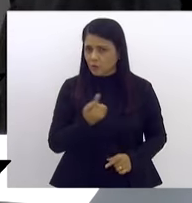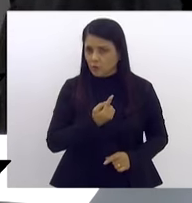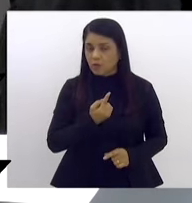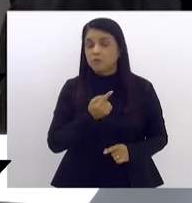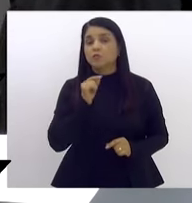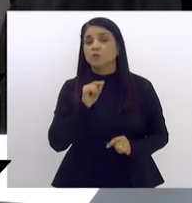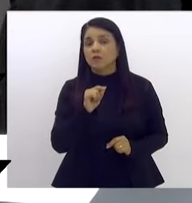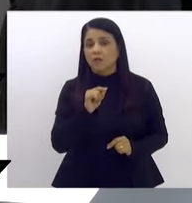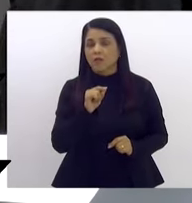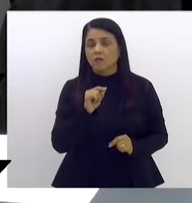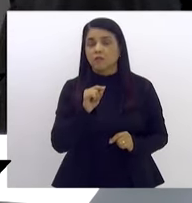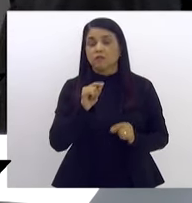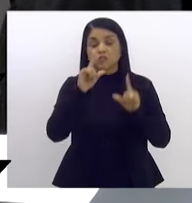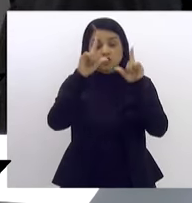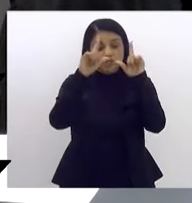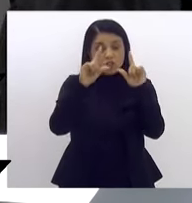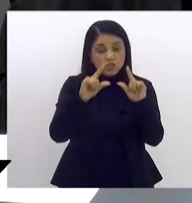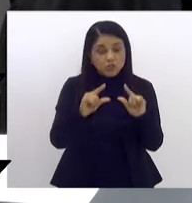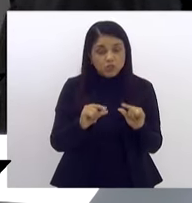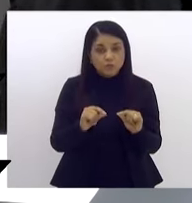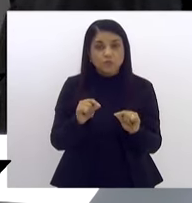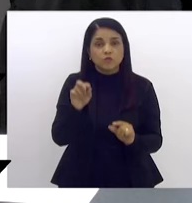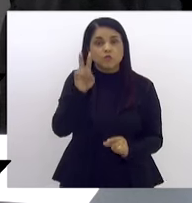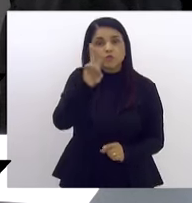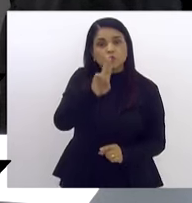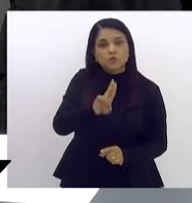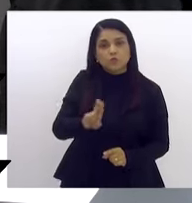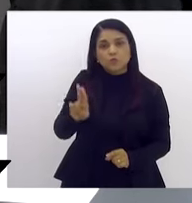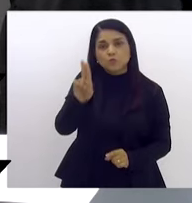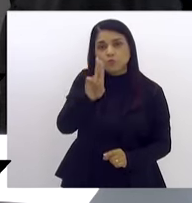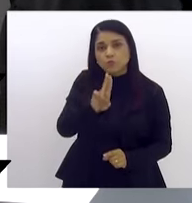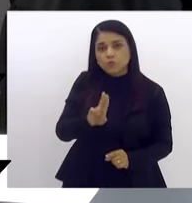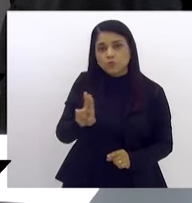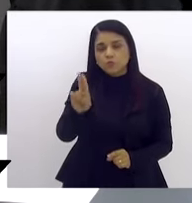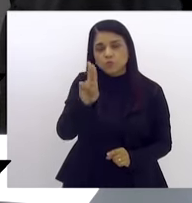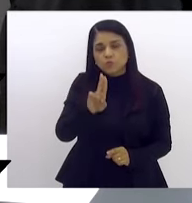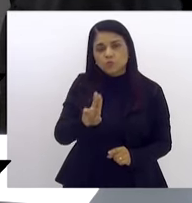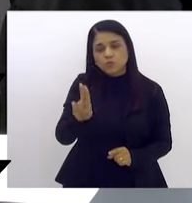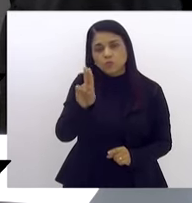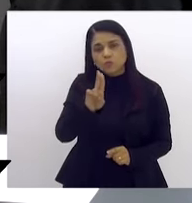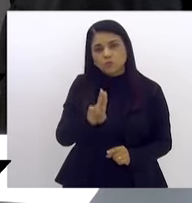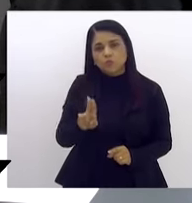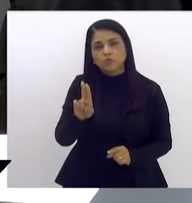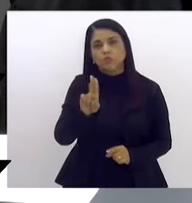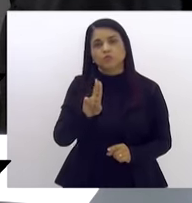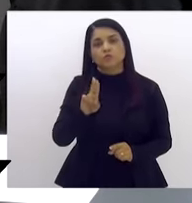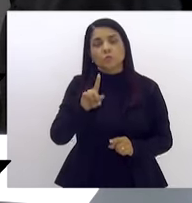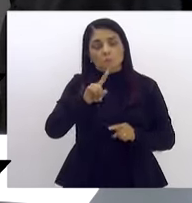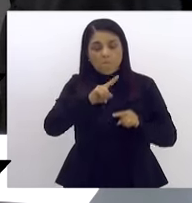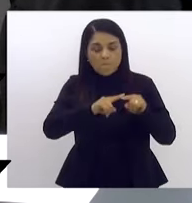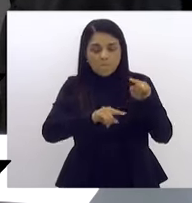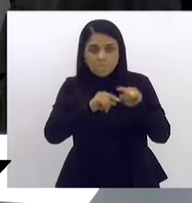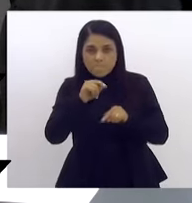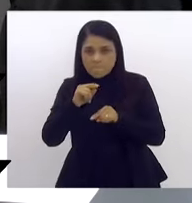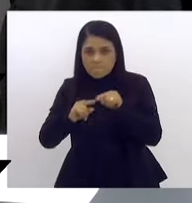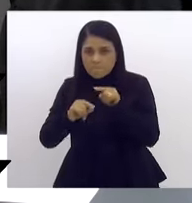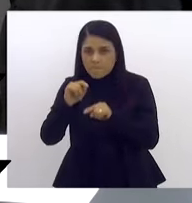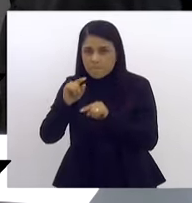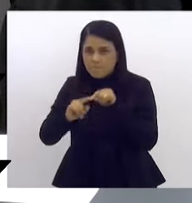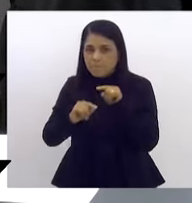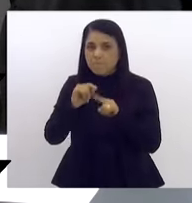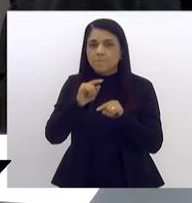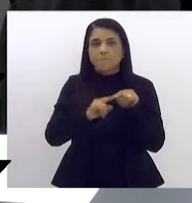reduzir uso de eh substâncias de eh